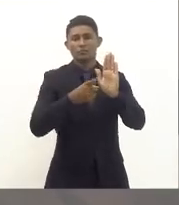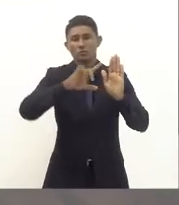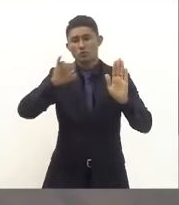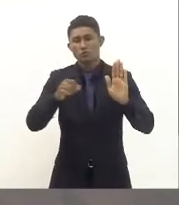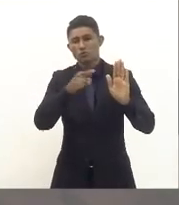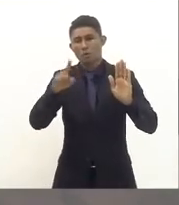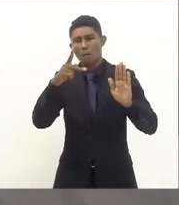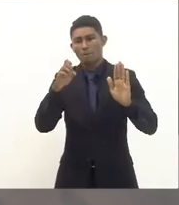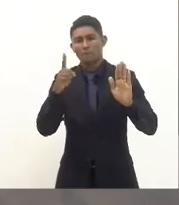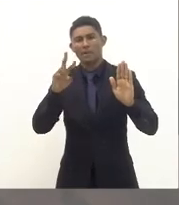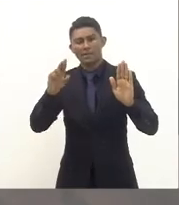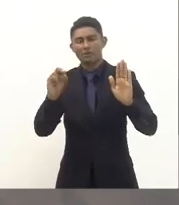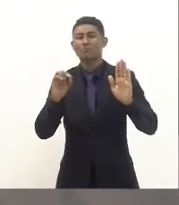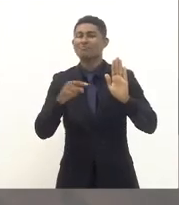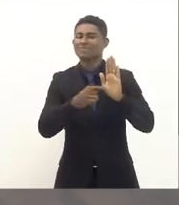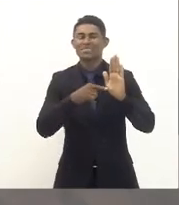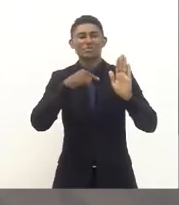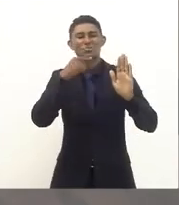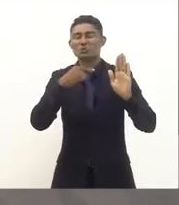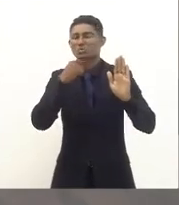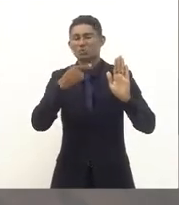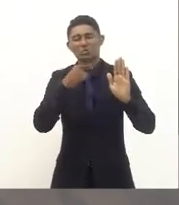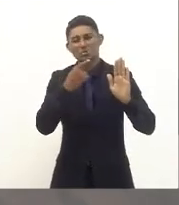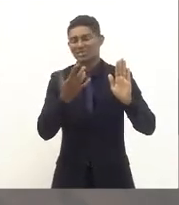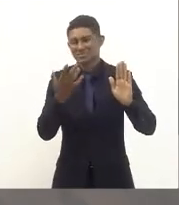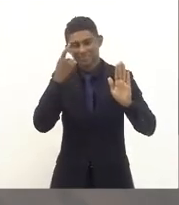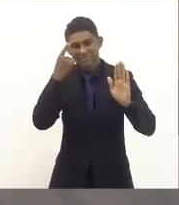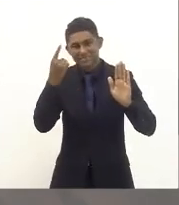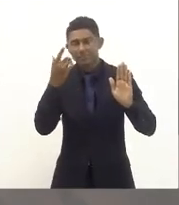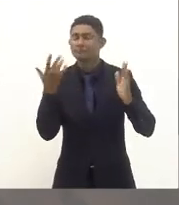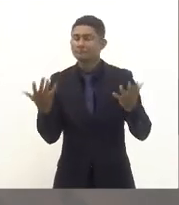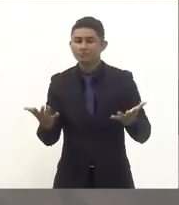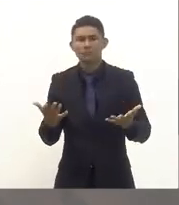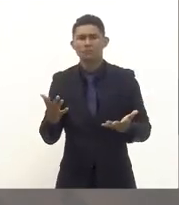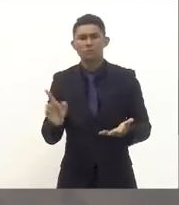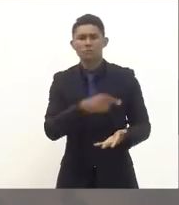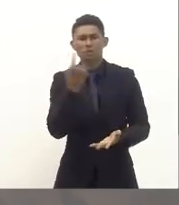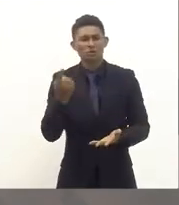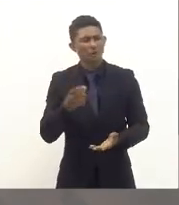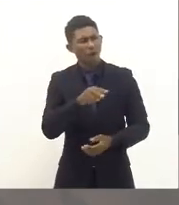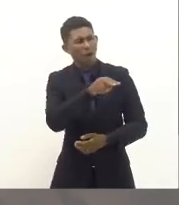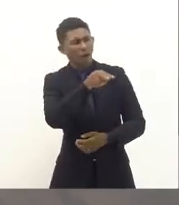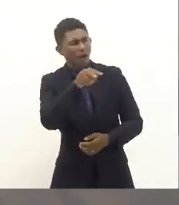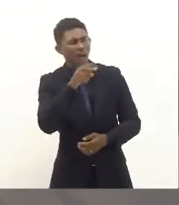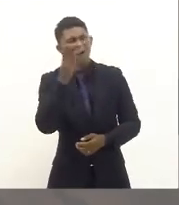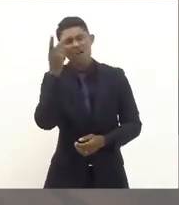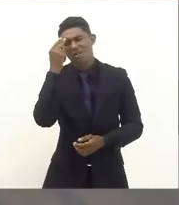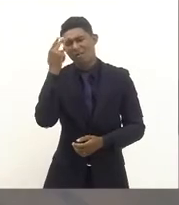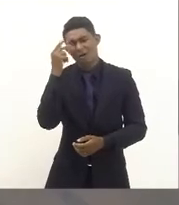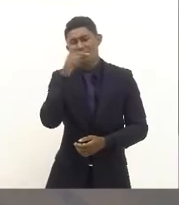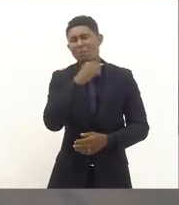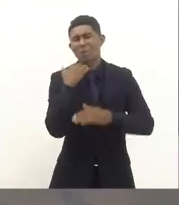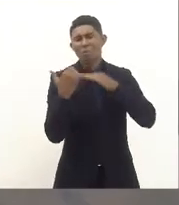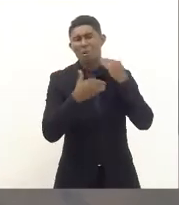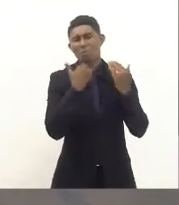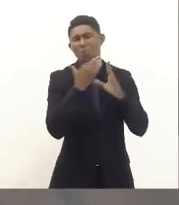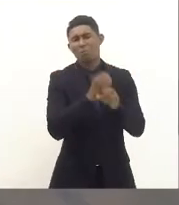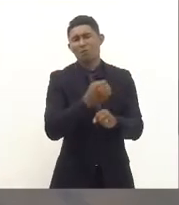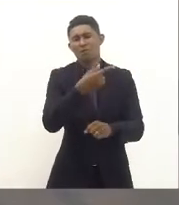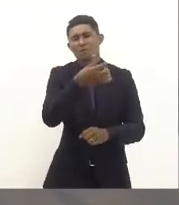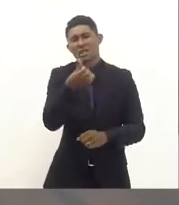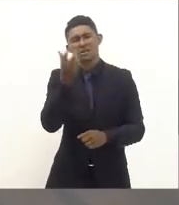não conseguiu êxito mas nós não podemos naturalizar 26 mortes